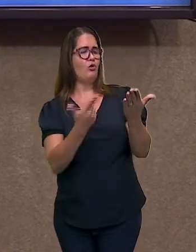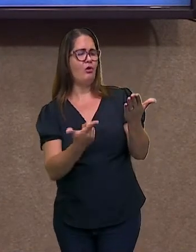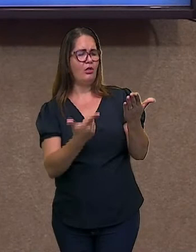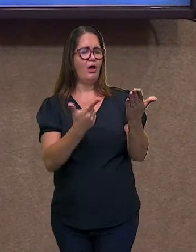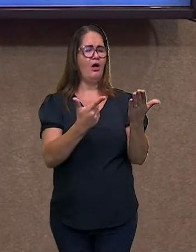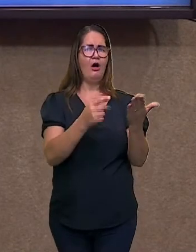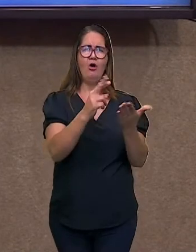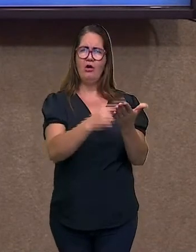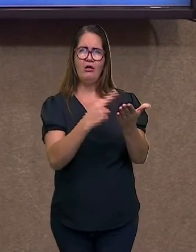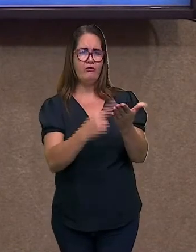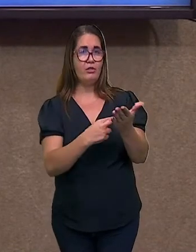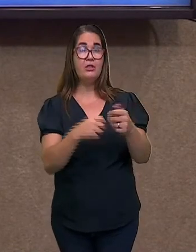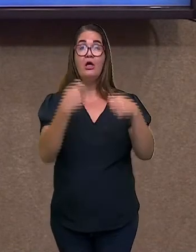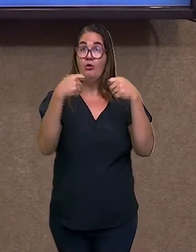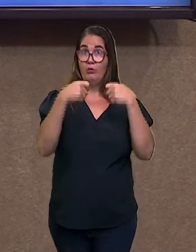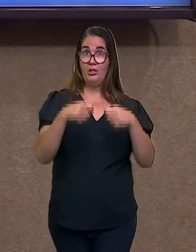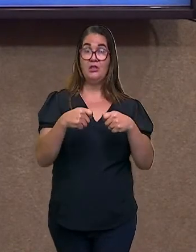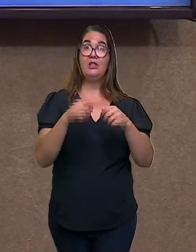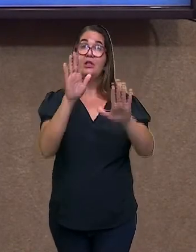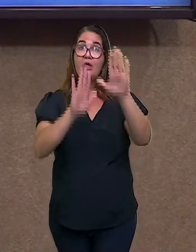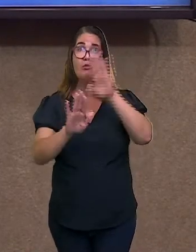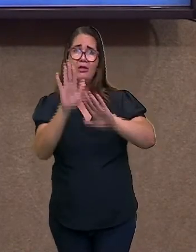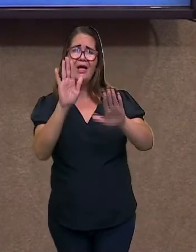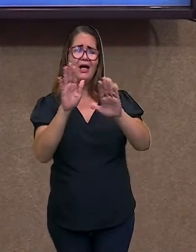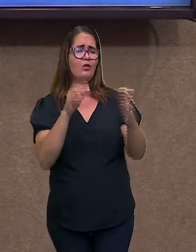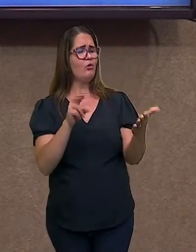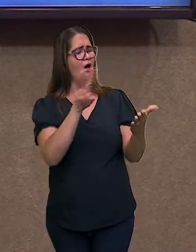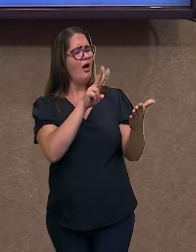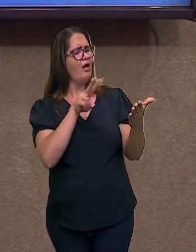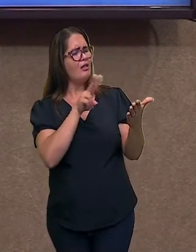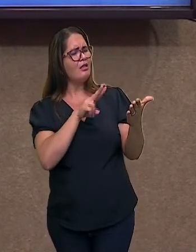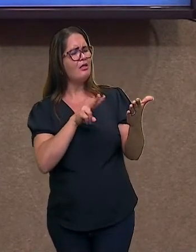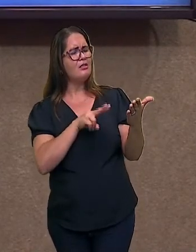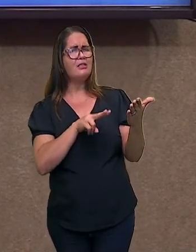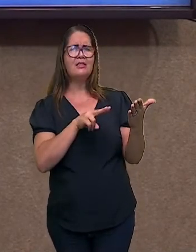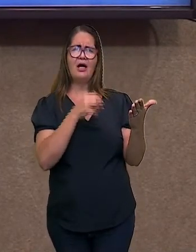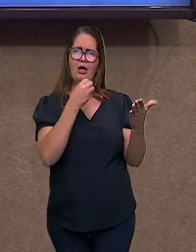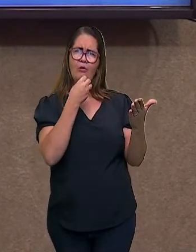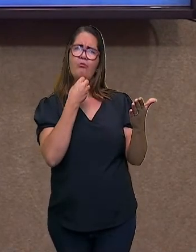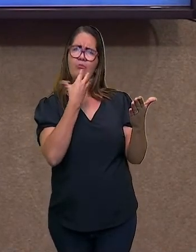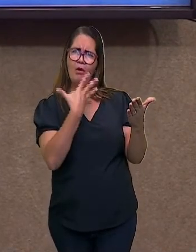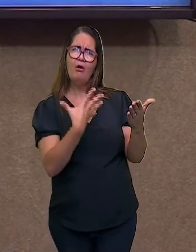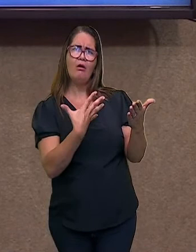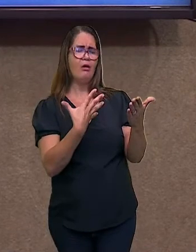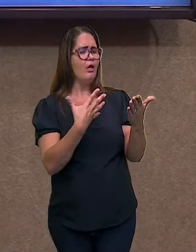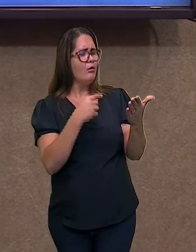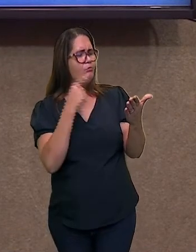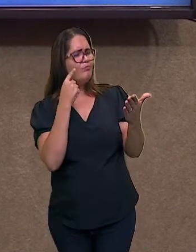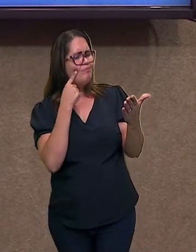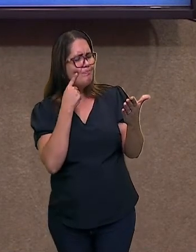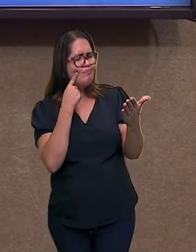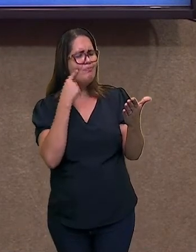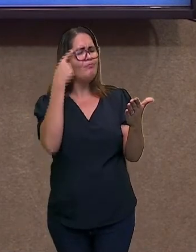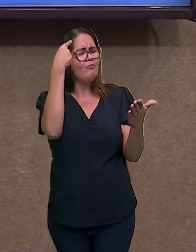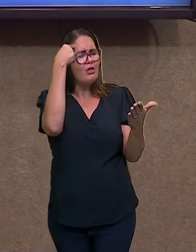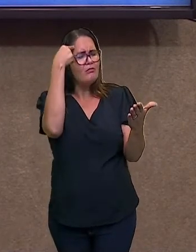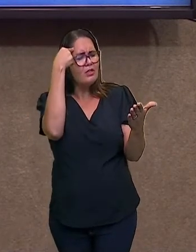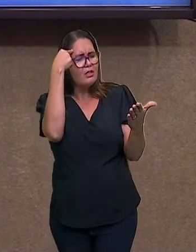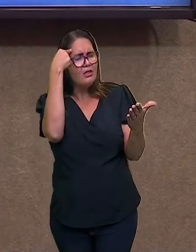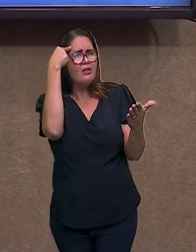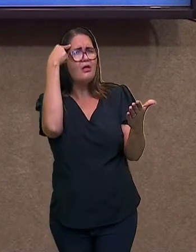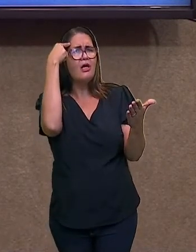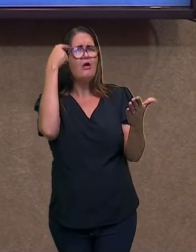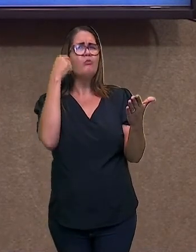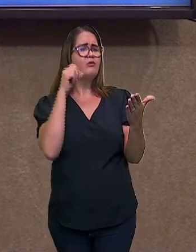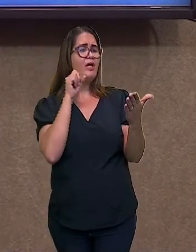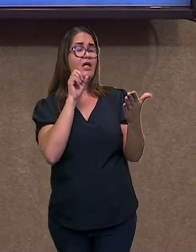algumas vezes acontece de a pessoa que está produzindo esse conteúdo colocar a sua própria opinião.